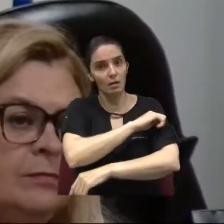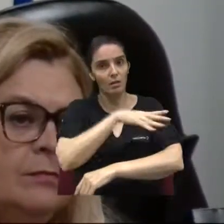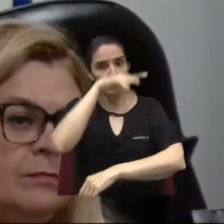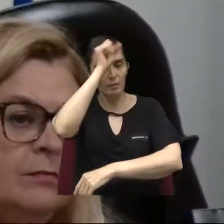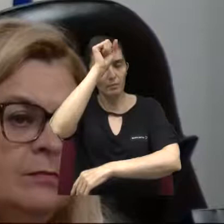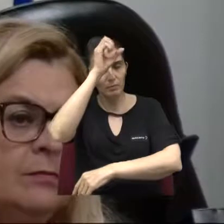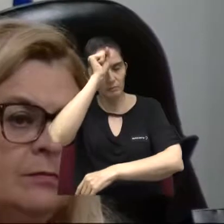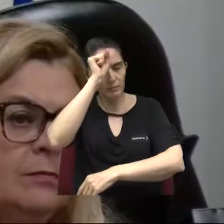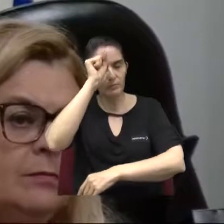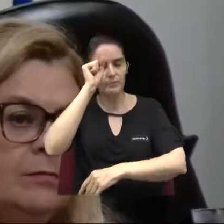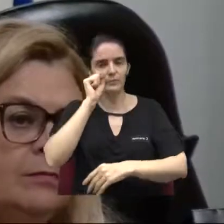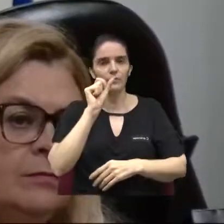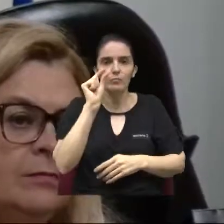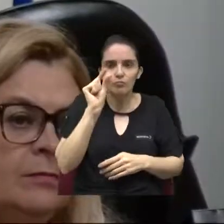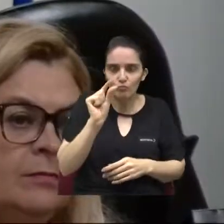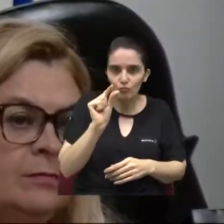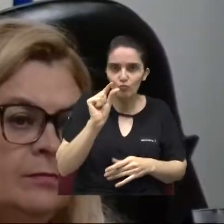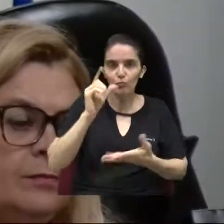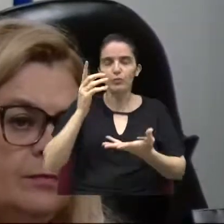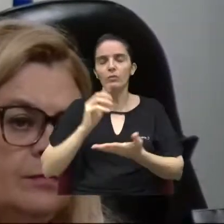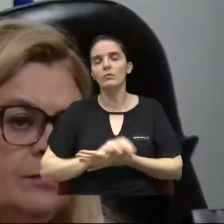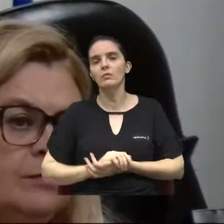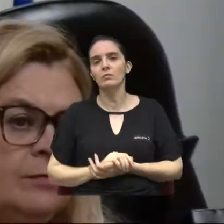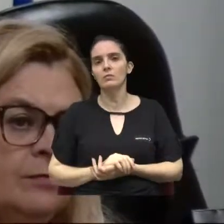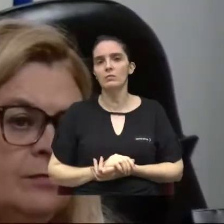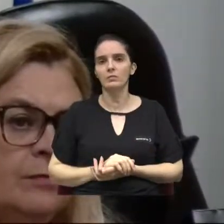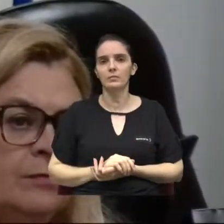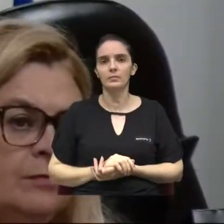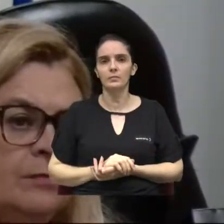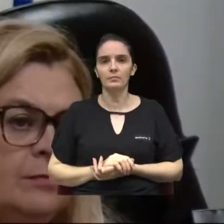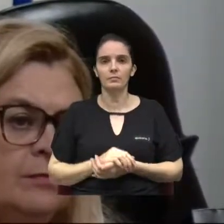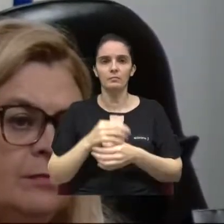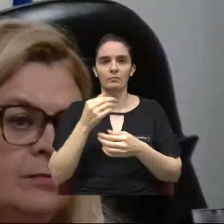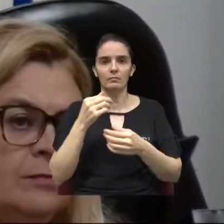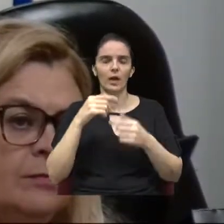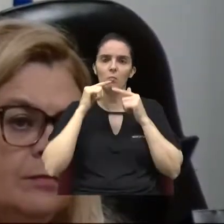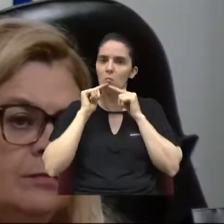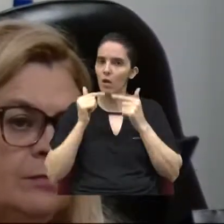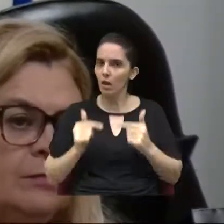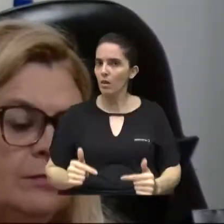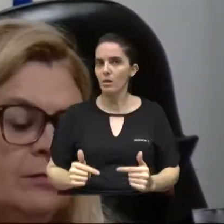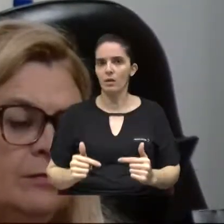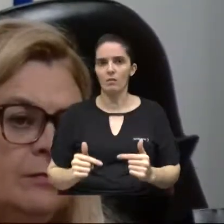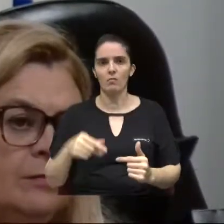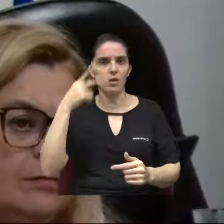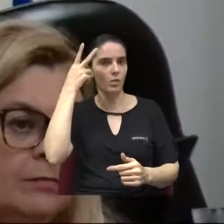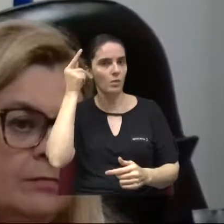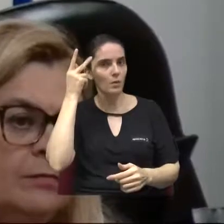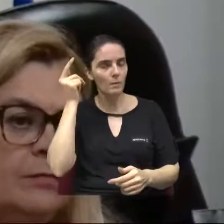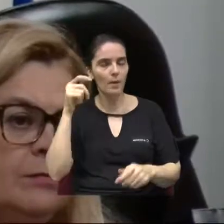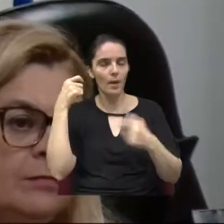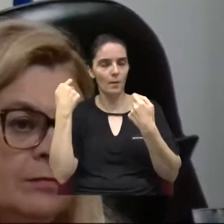básicas, lembrando que é como um idioma. O idioma ele precisa ser